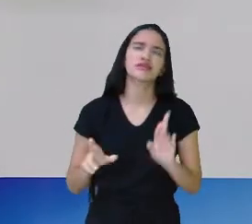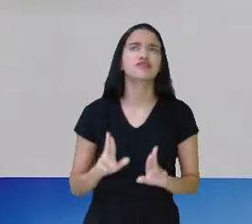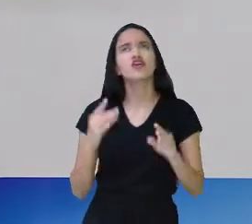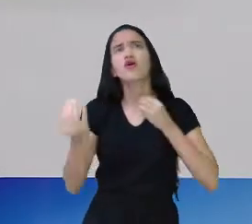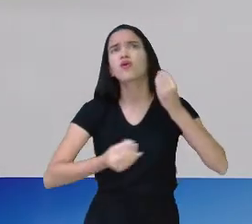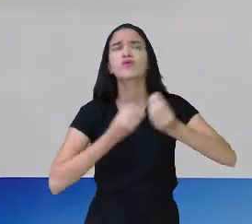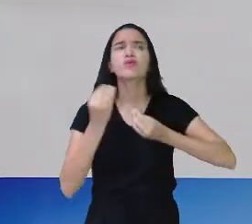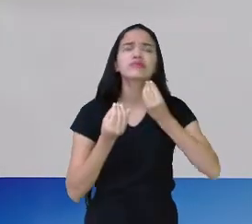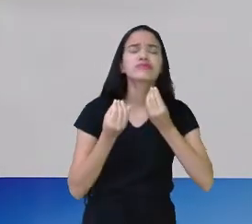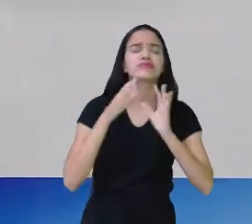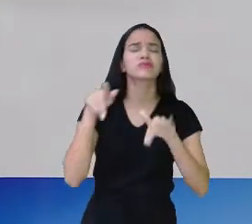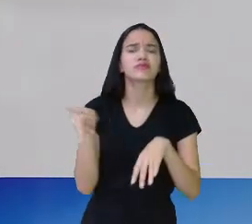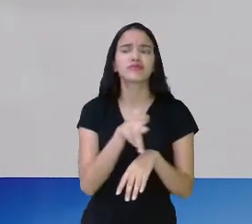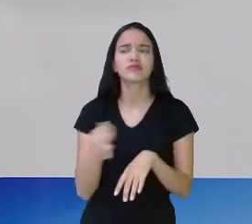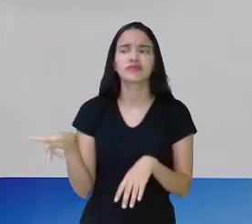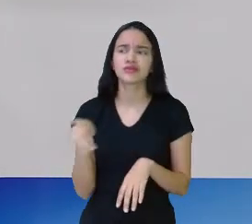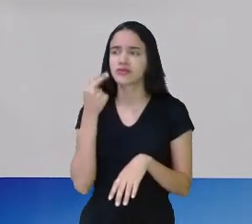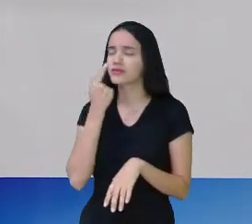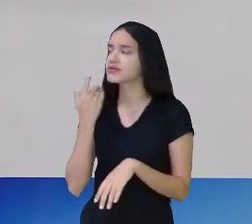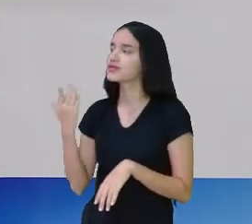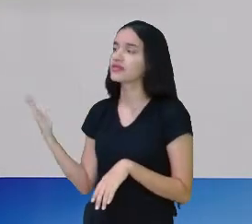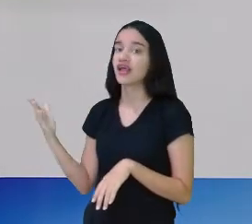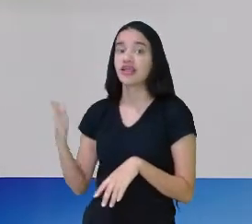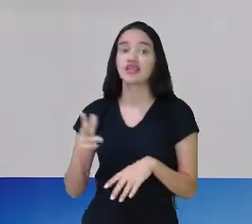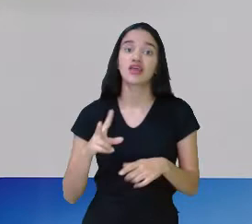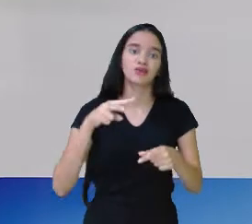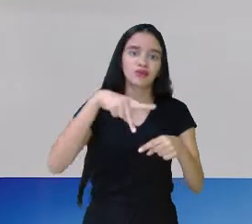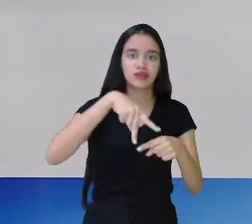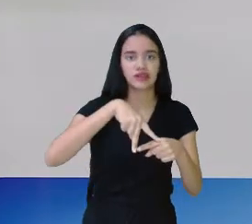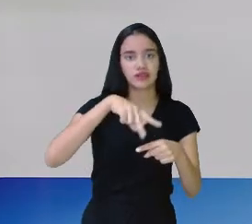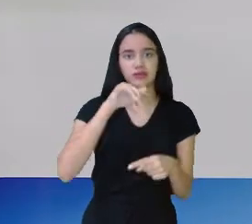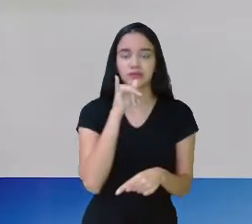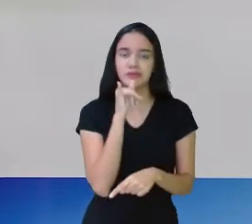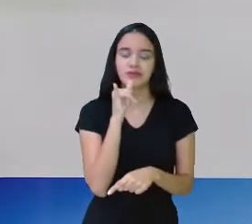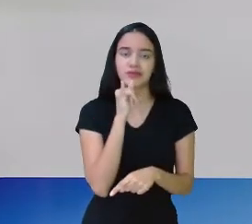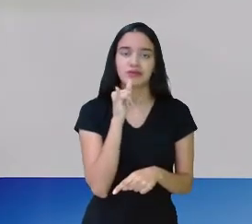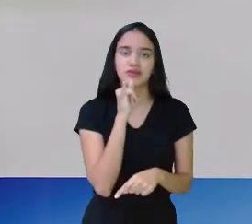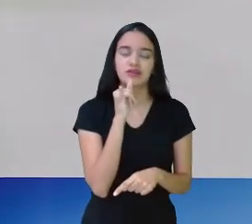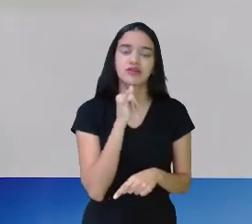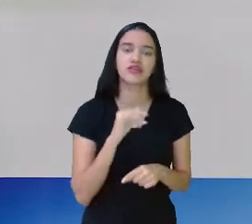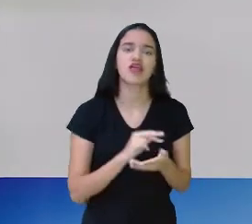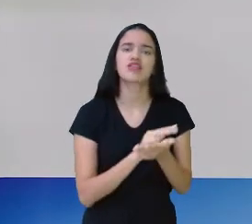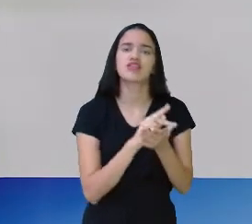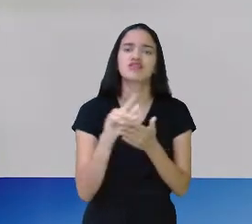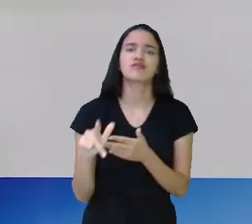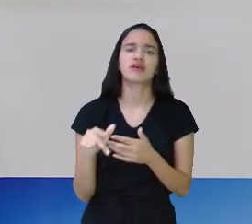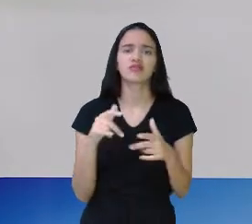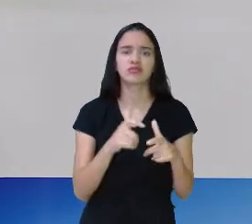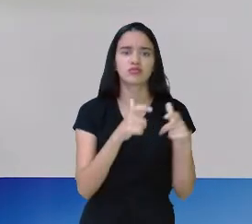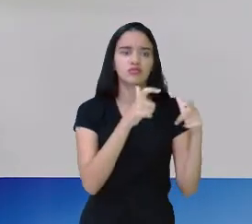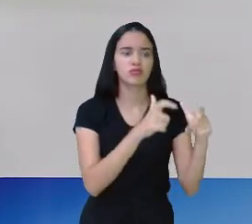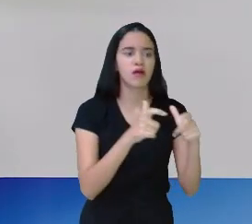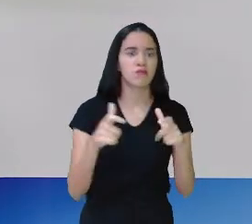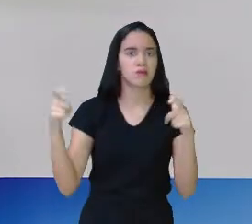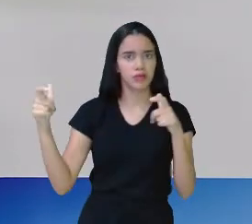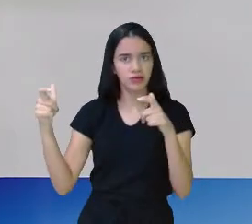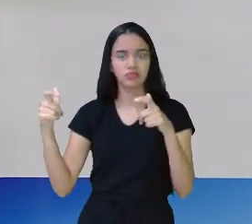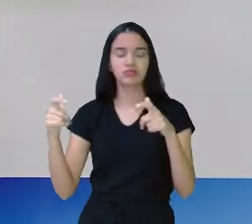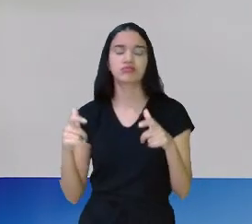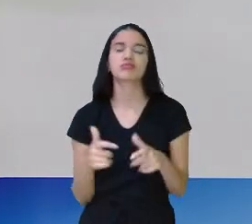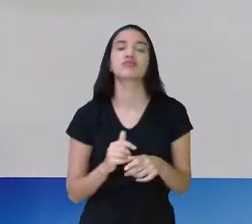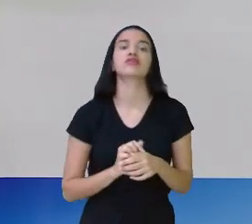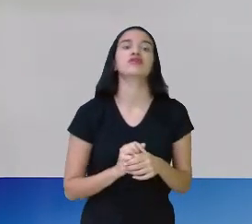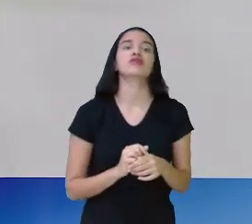assim, professora? Eu tenho um triângulo, por exemplo, triângulo de vários tamanhos, tá? São 3 tamanhos diferentes